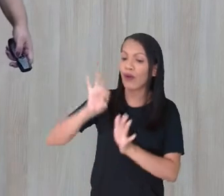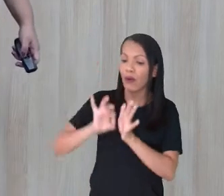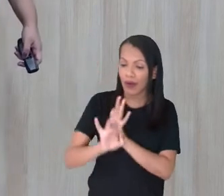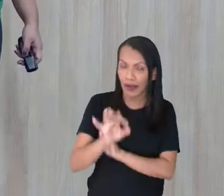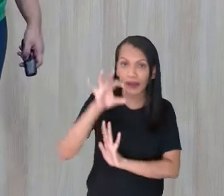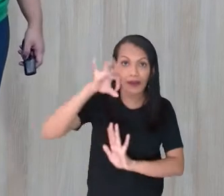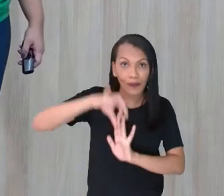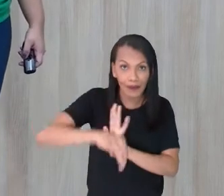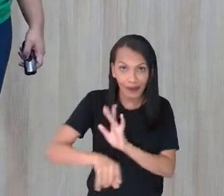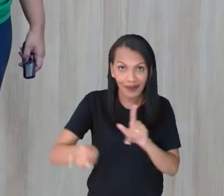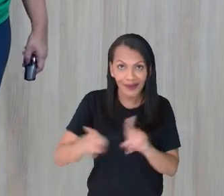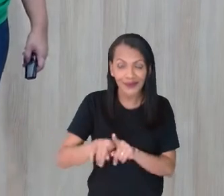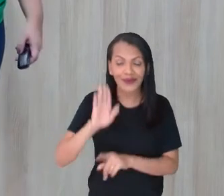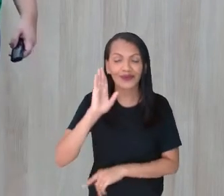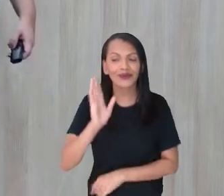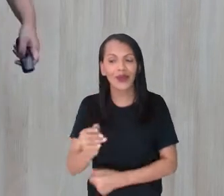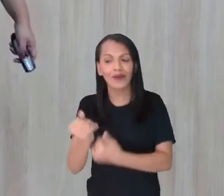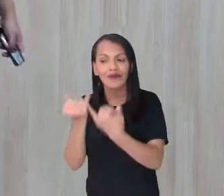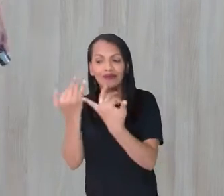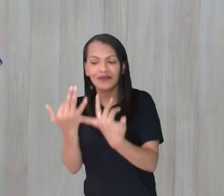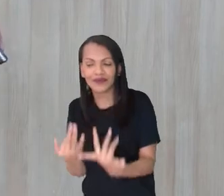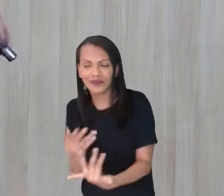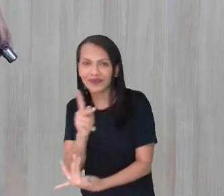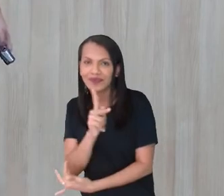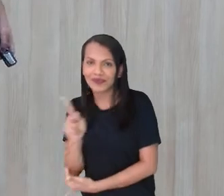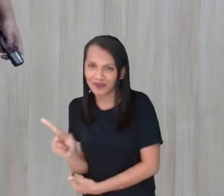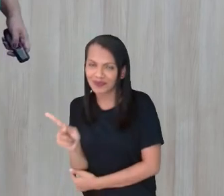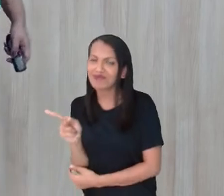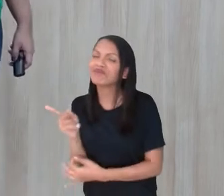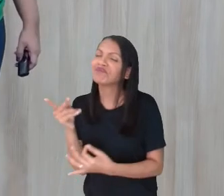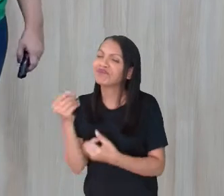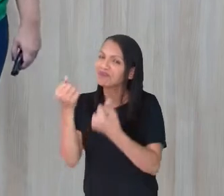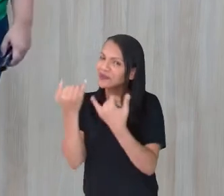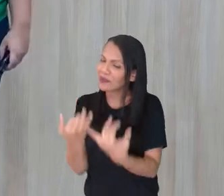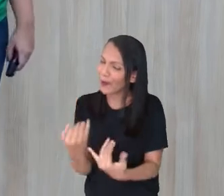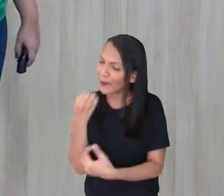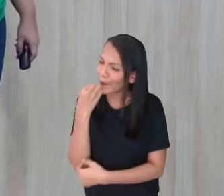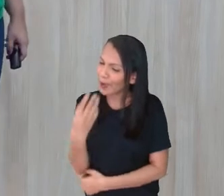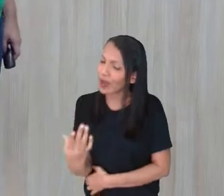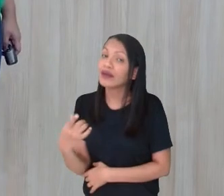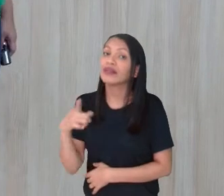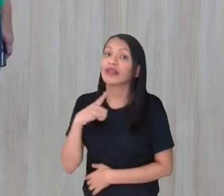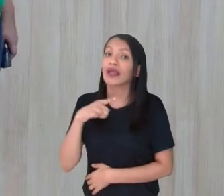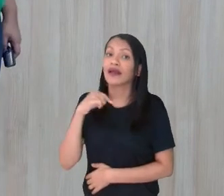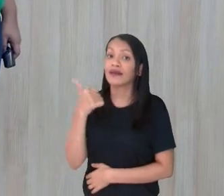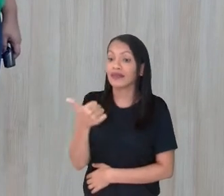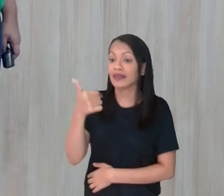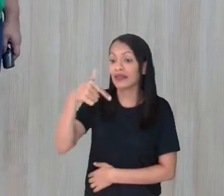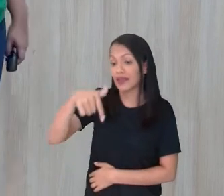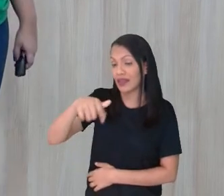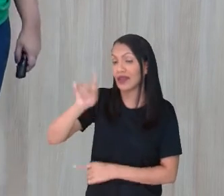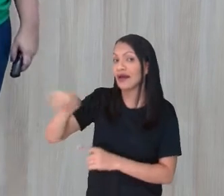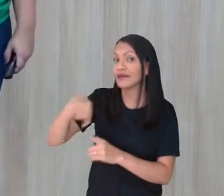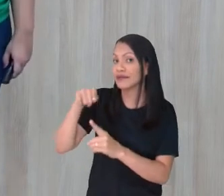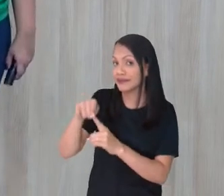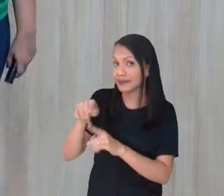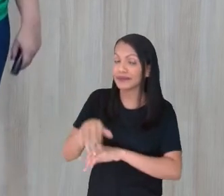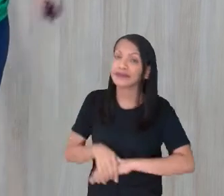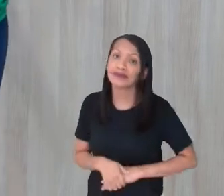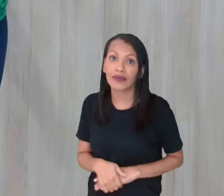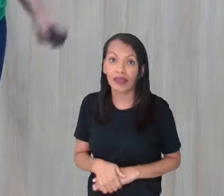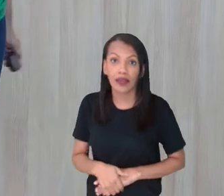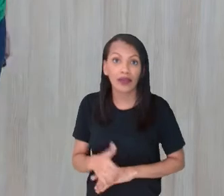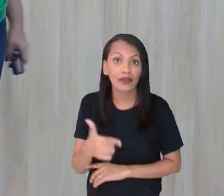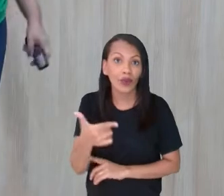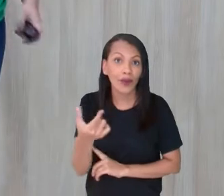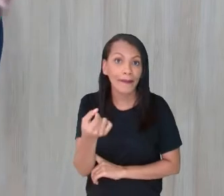professora falou muito bem aí, né, dos 17 objetivos que a gente tem para cumprir até 2030. Veja que a gente não tem